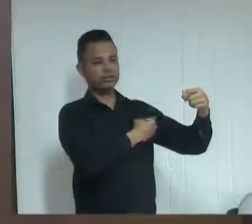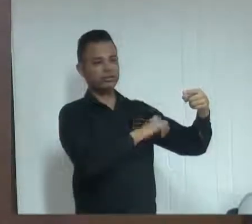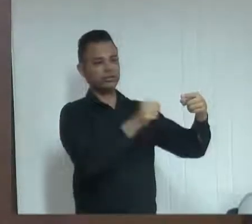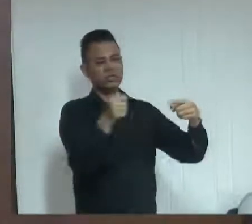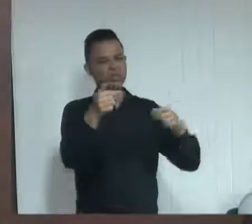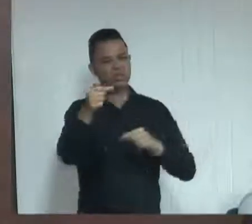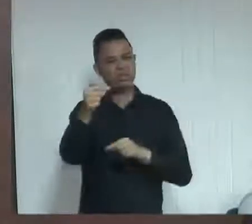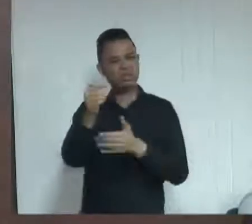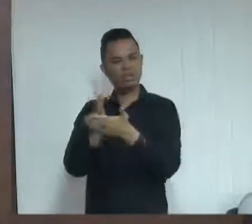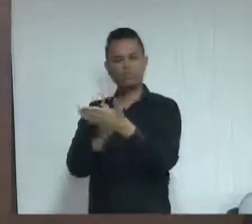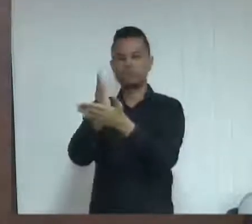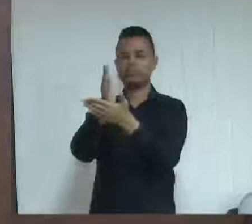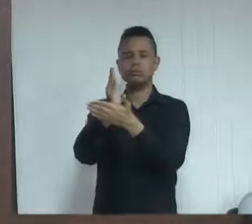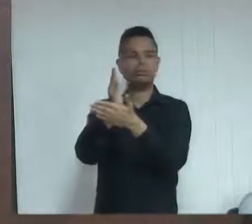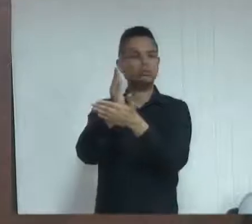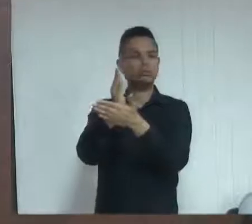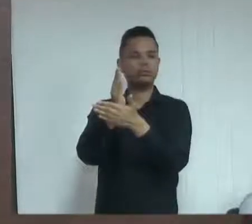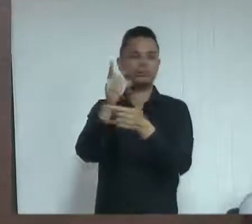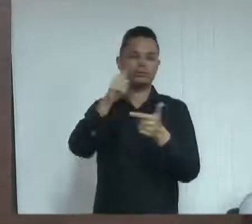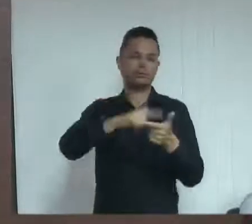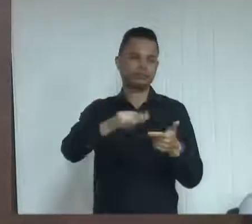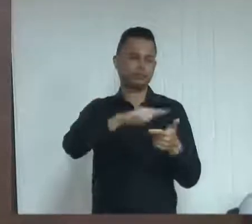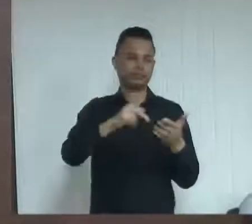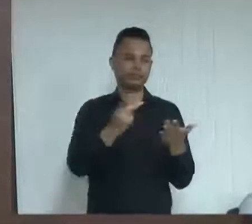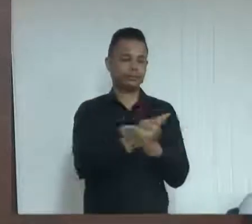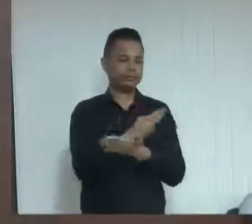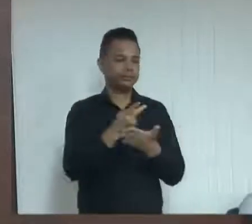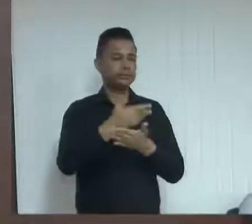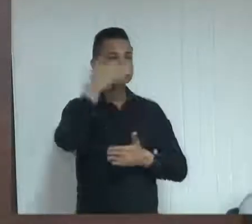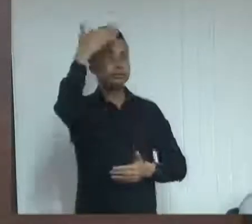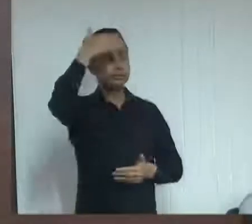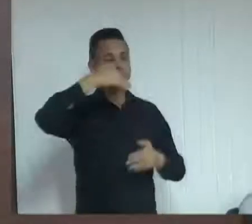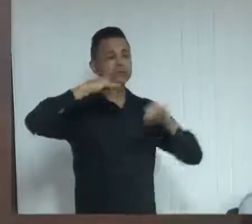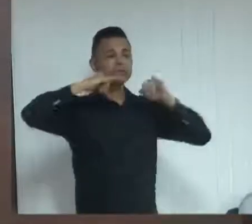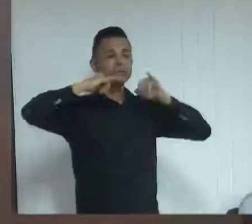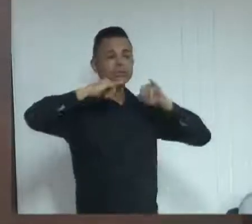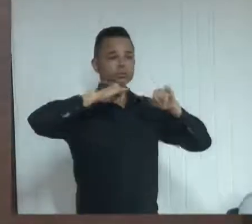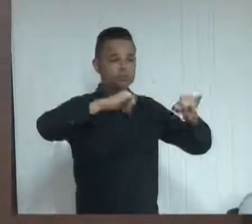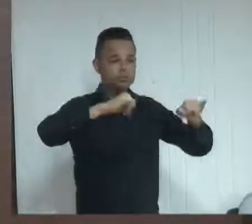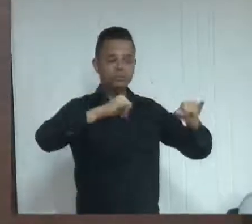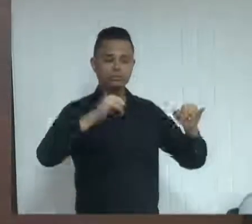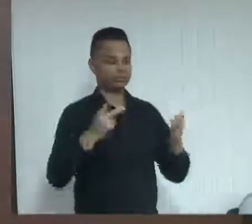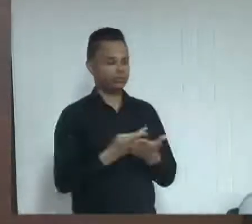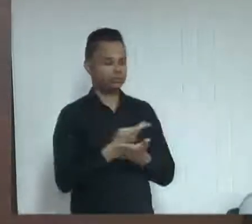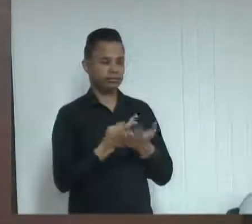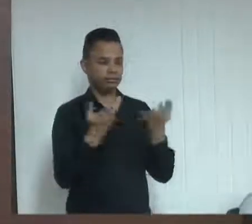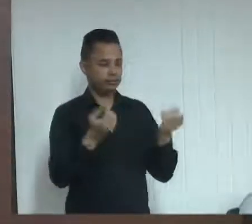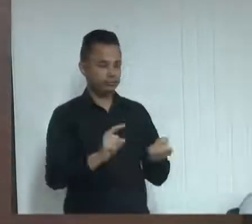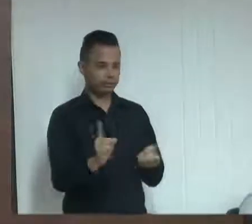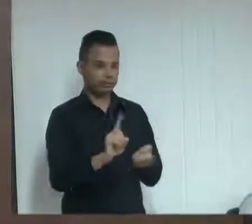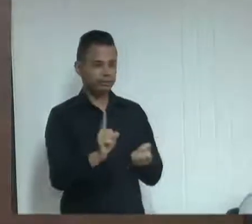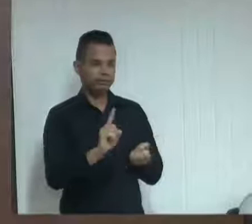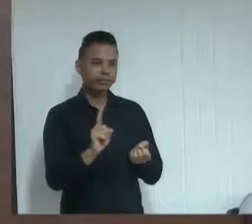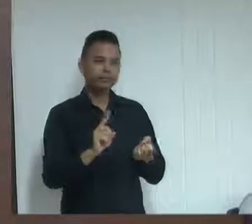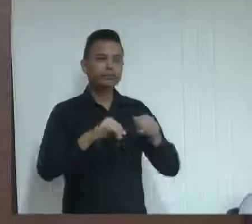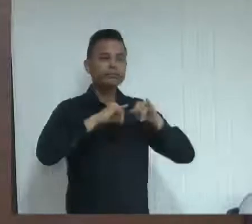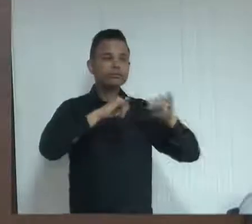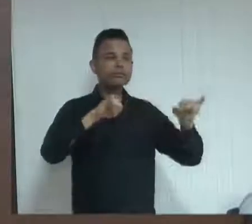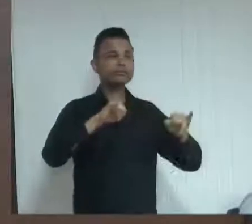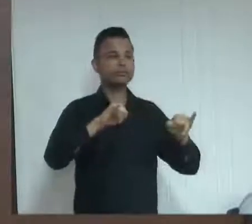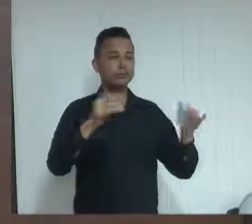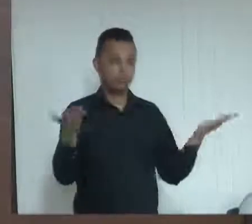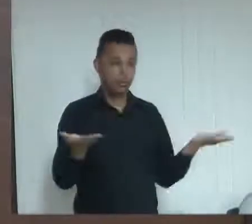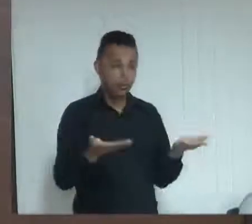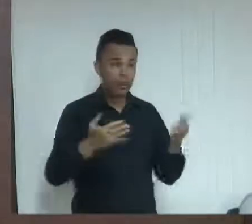vereadores para passar um projeto desse tipo. Então, quero registrar que esse aqui é mais um argumento que se acrescenta na noite